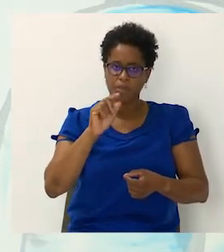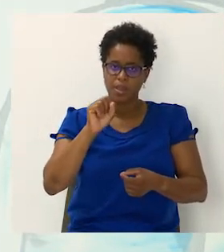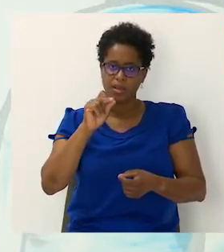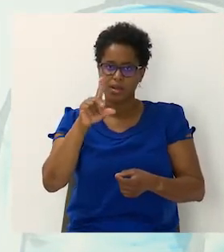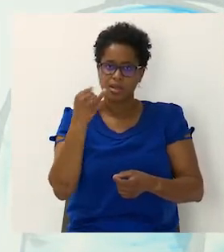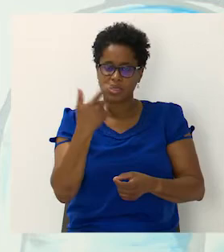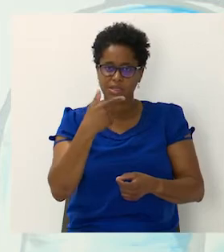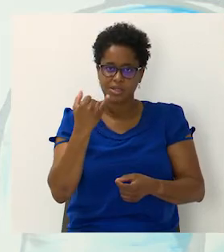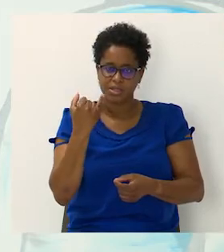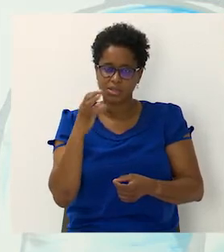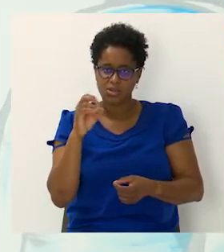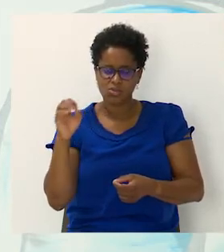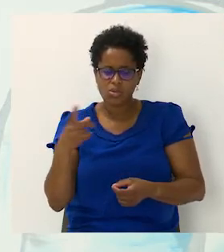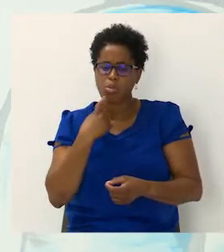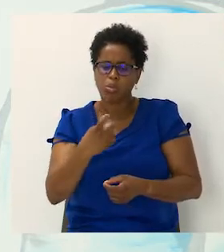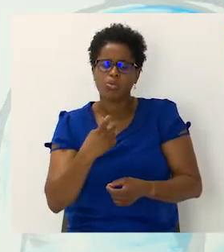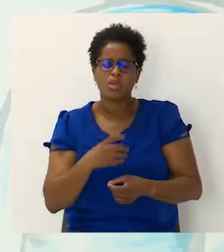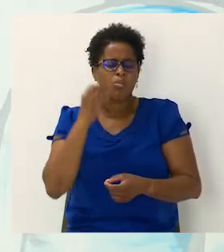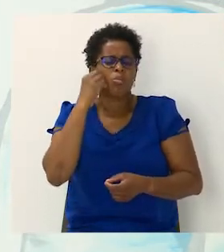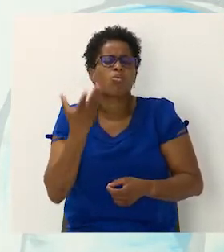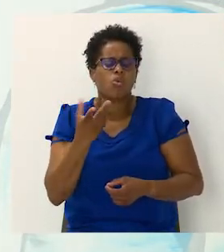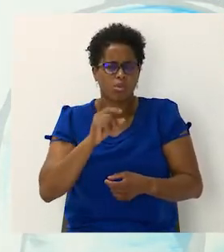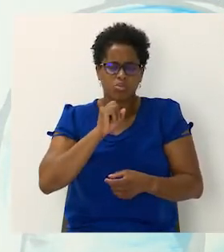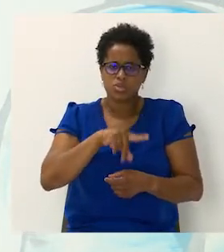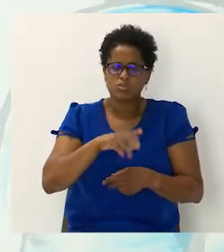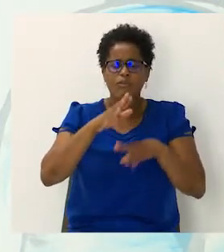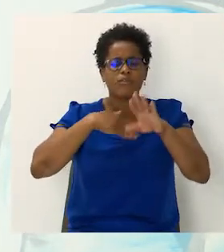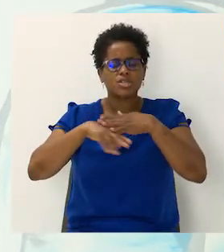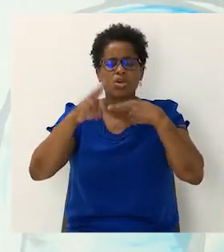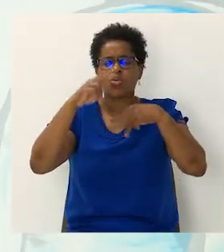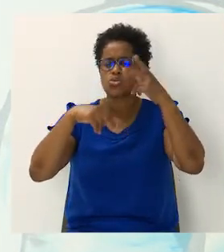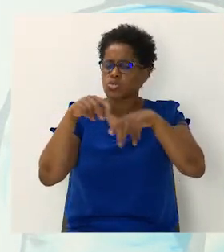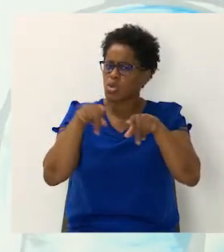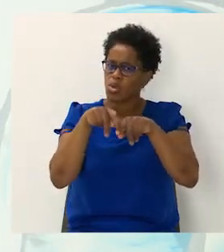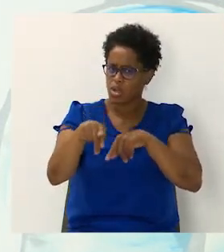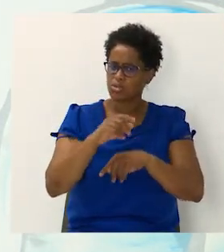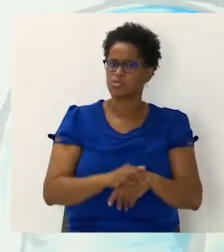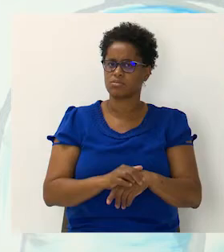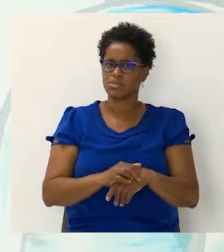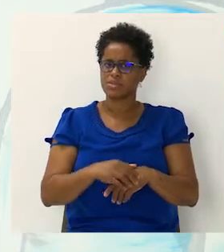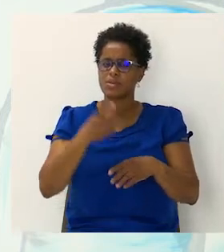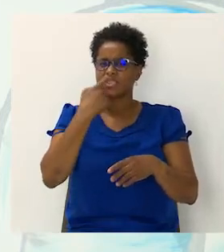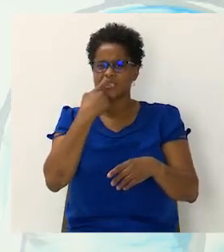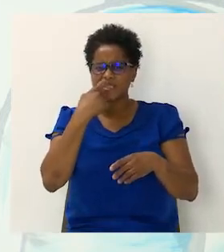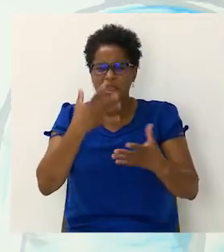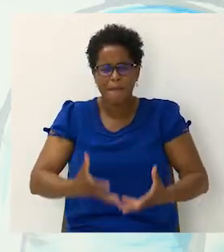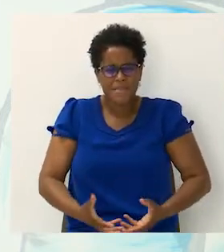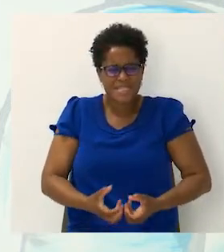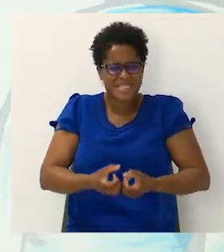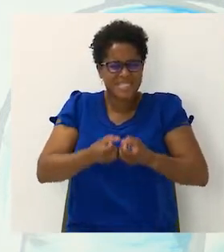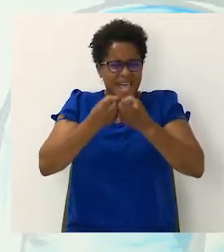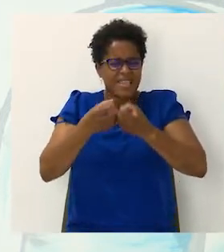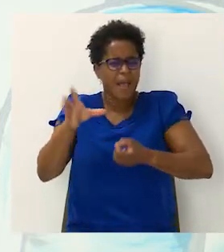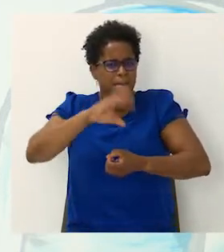era possível fazer construções do tipo com blocos de pedras que pesavam mais de